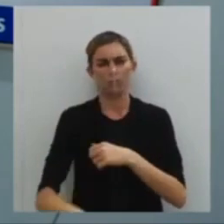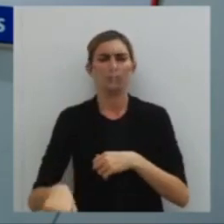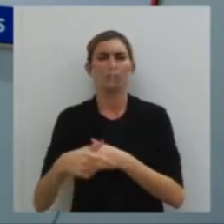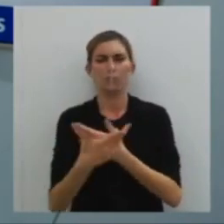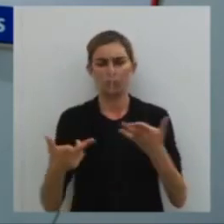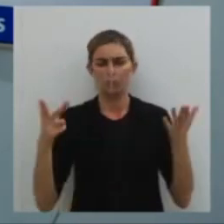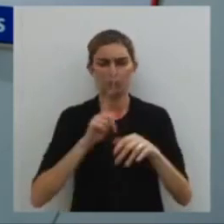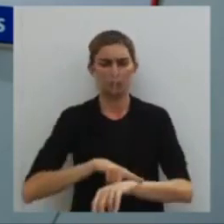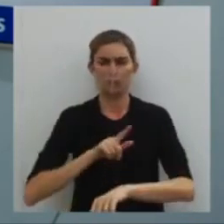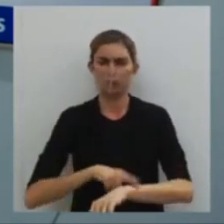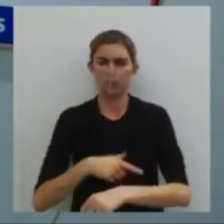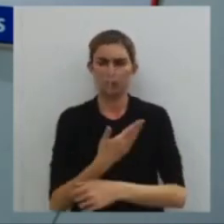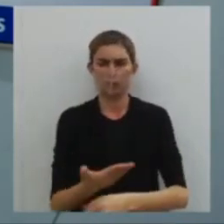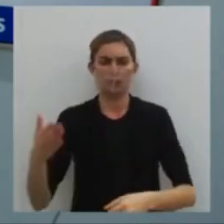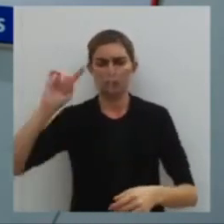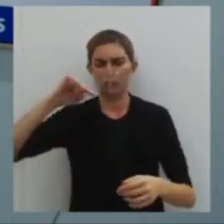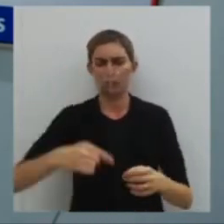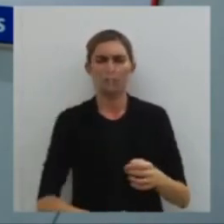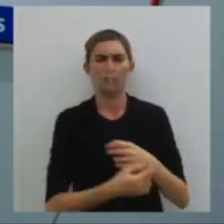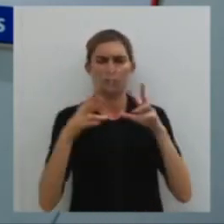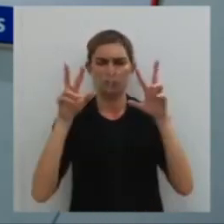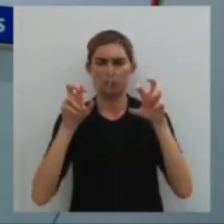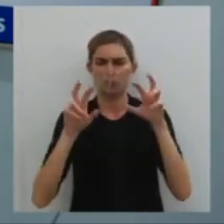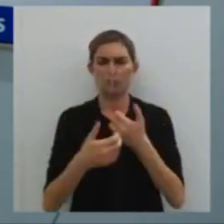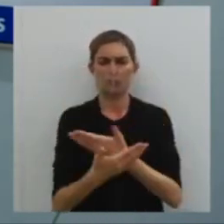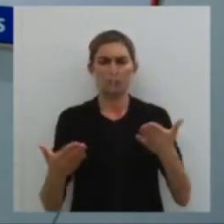no mesmo horário para aprofundar